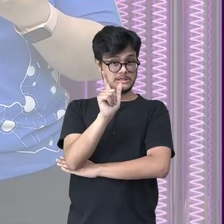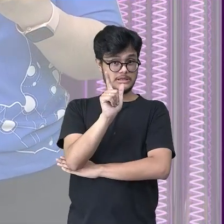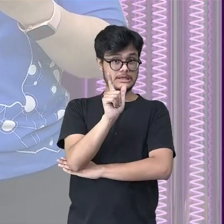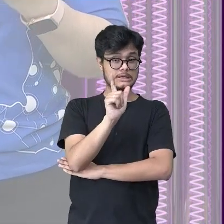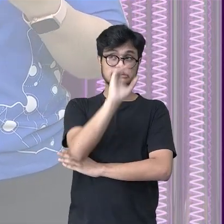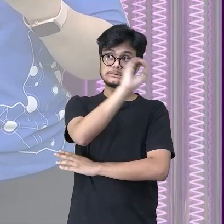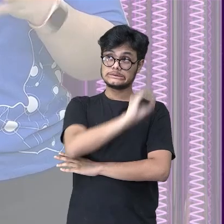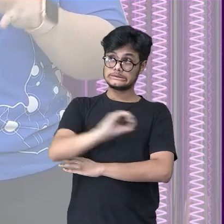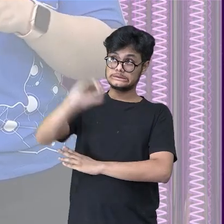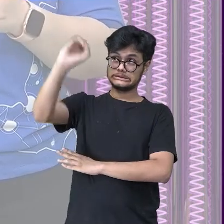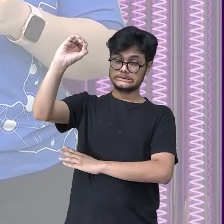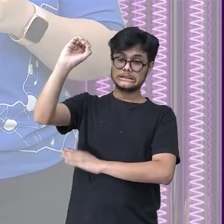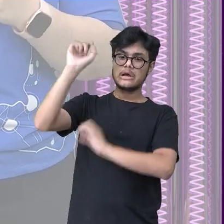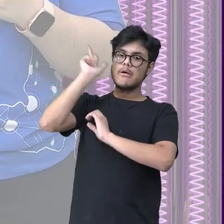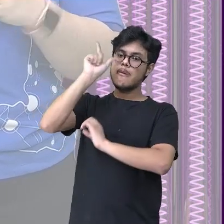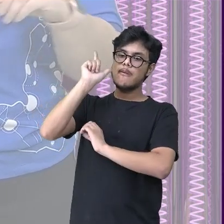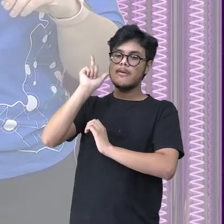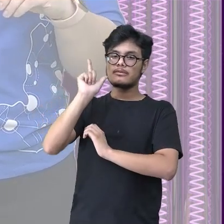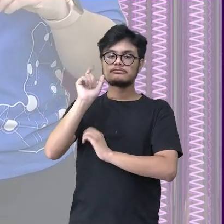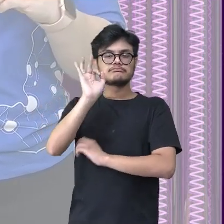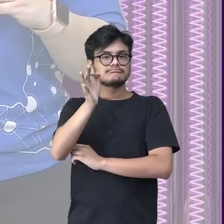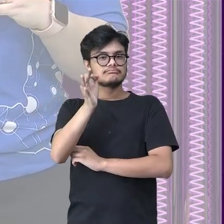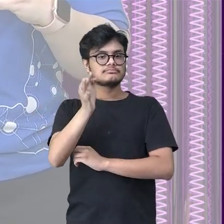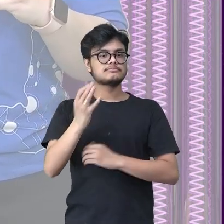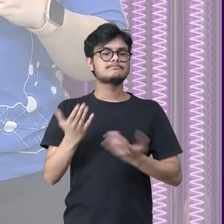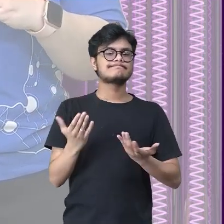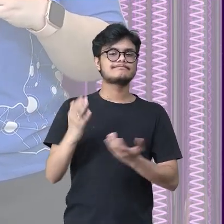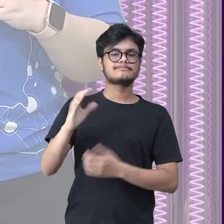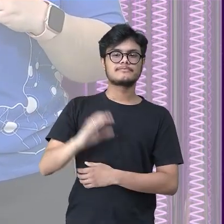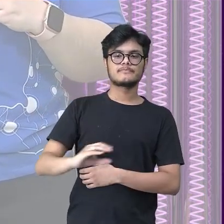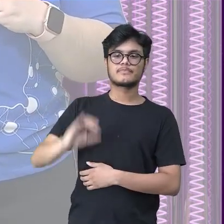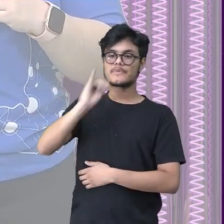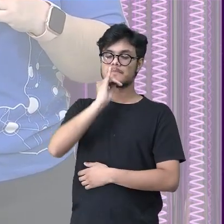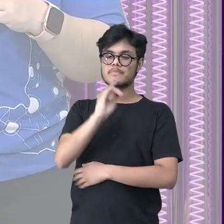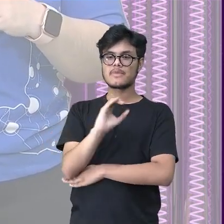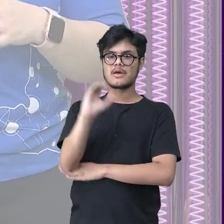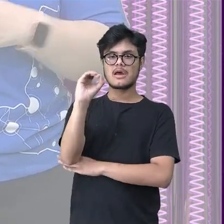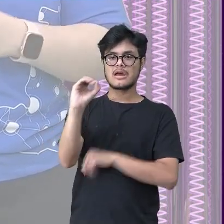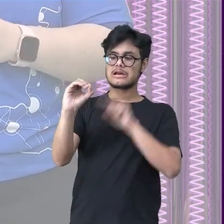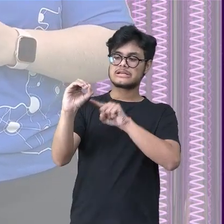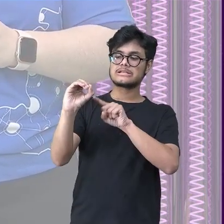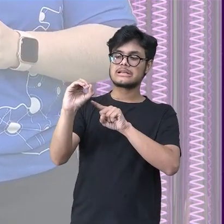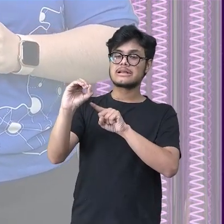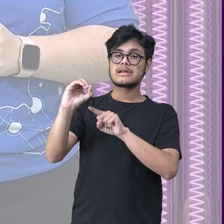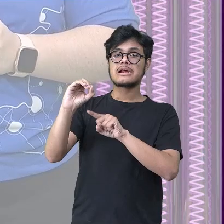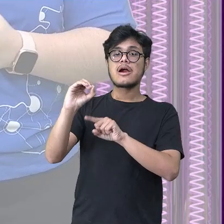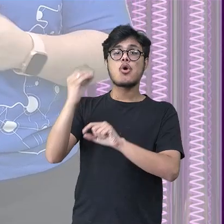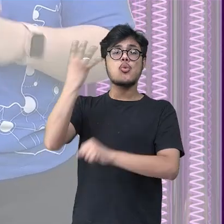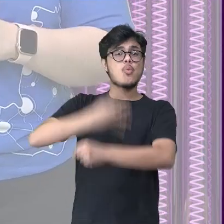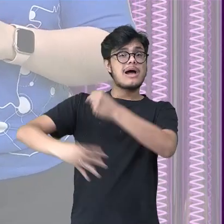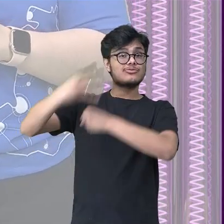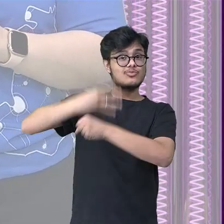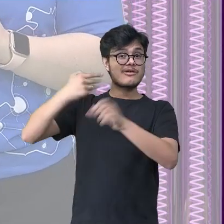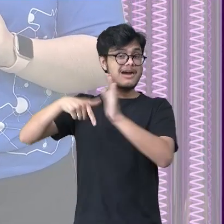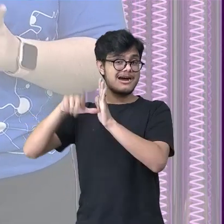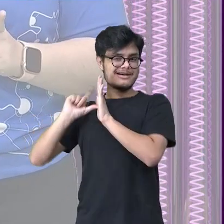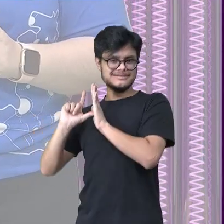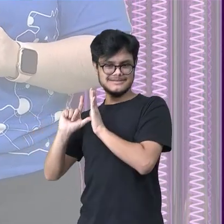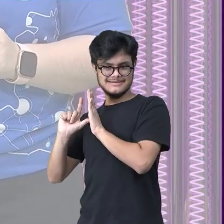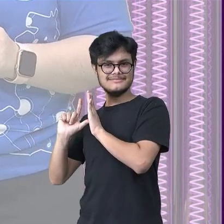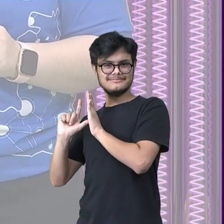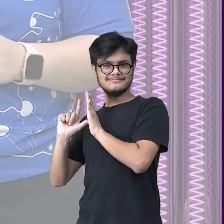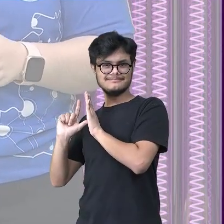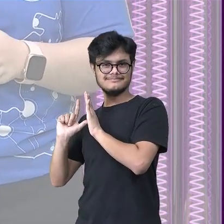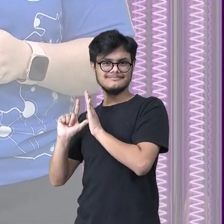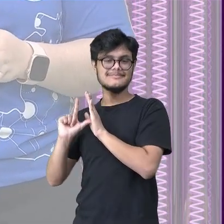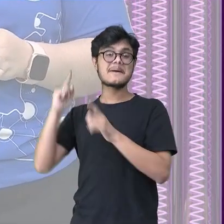estrela, né? Ele vê a estrela como ela era, né, há mais de 4 anos, porque a distância da